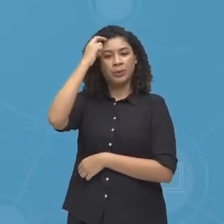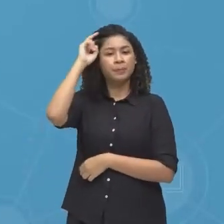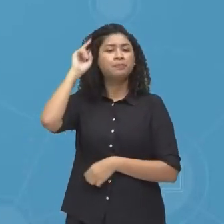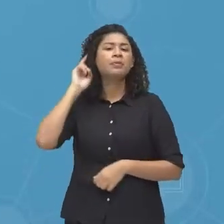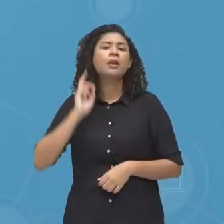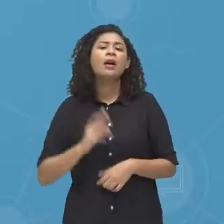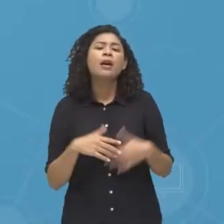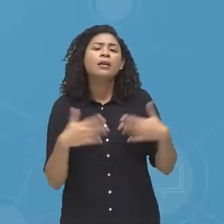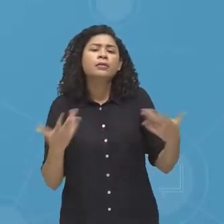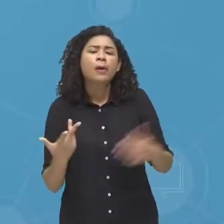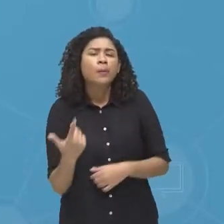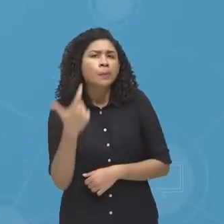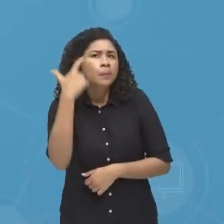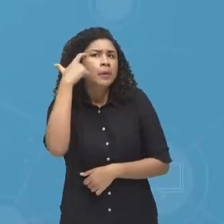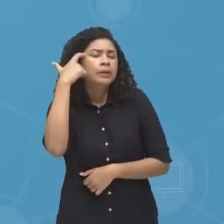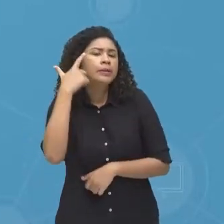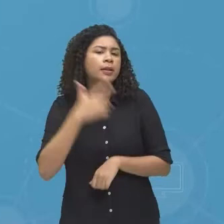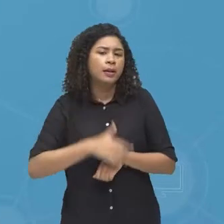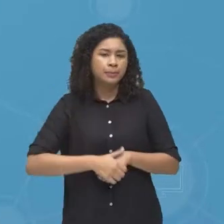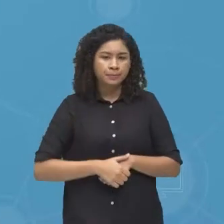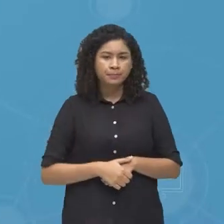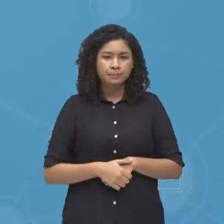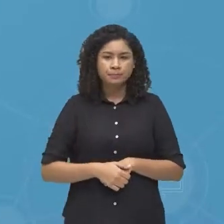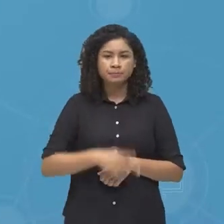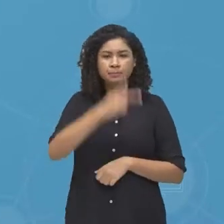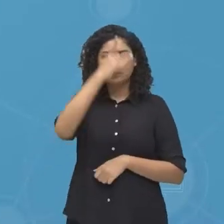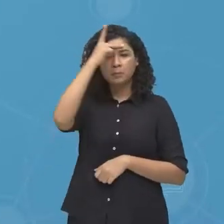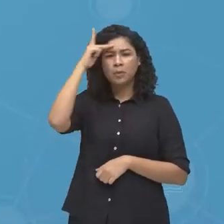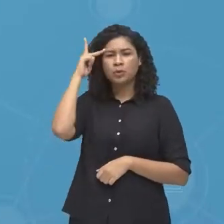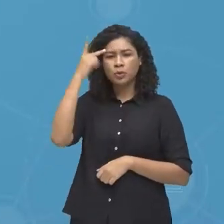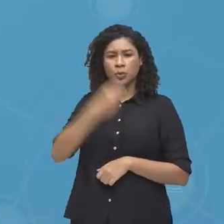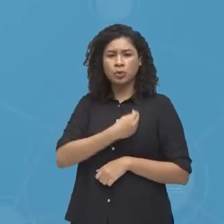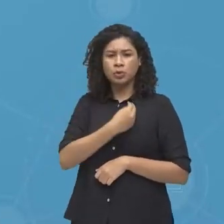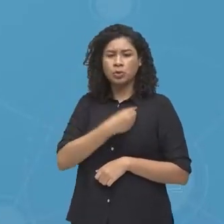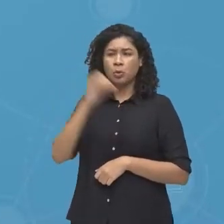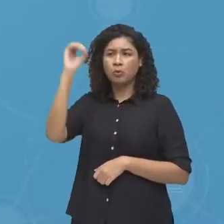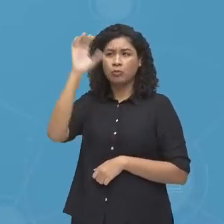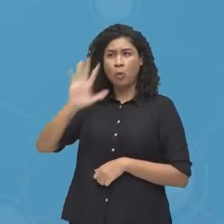os orientais rezam. Tem